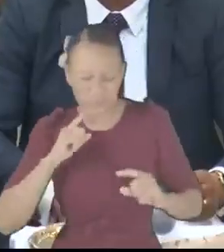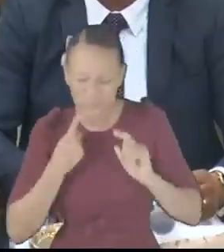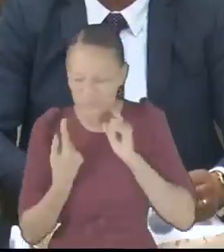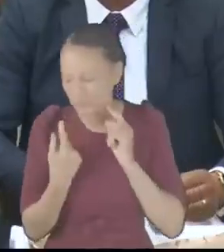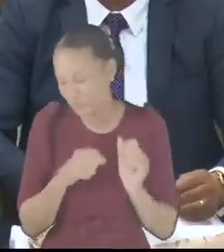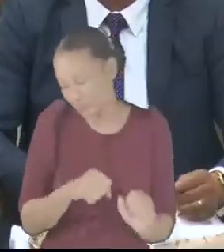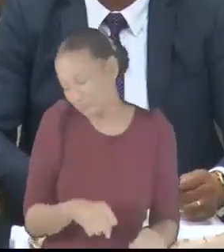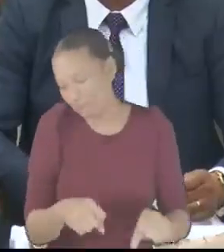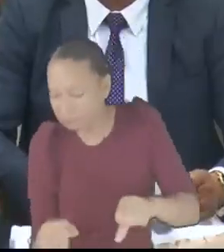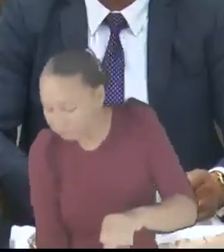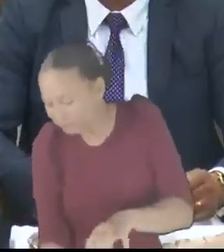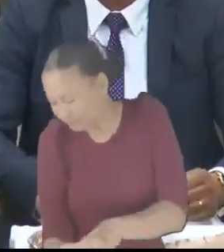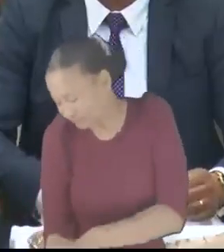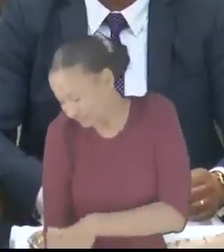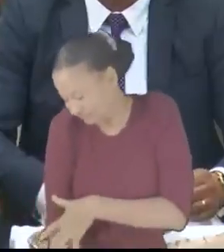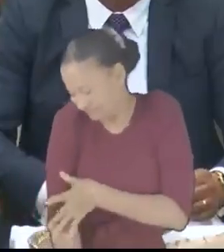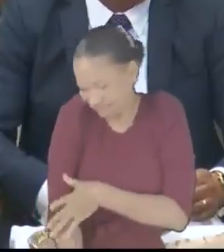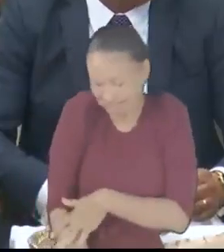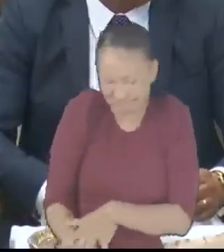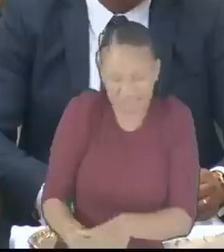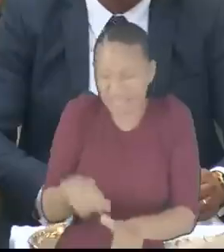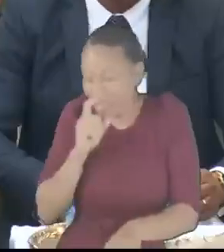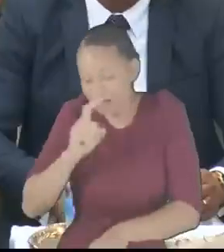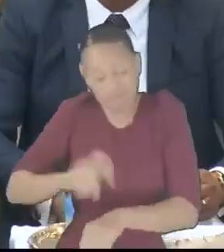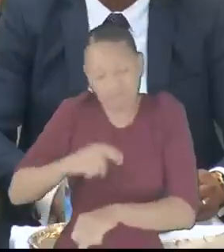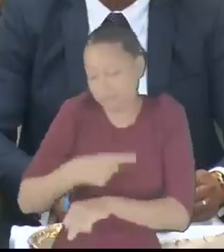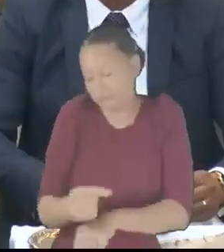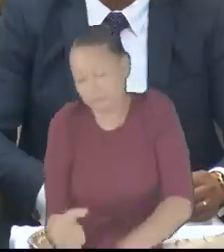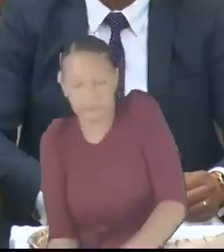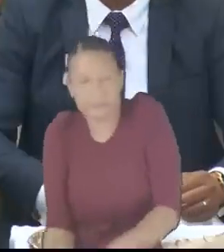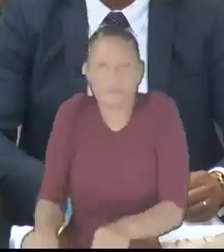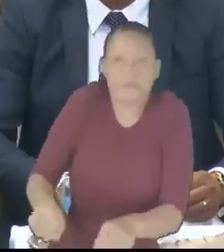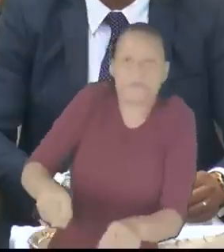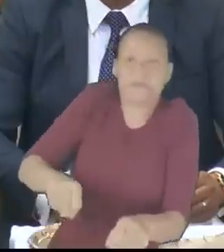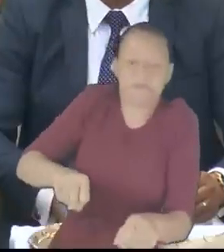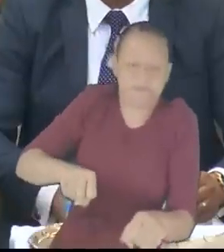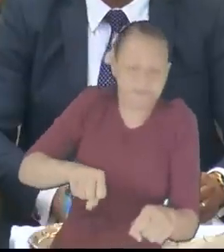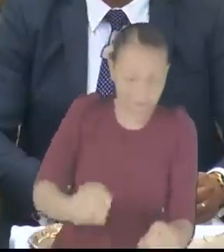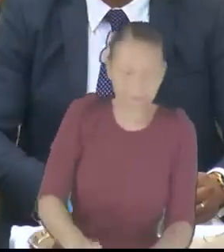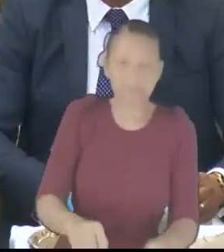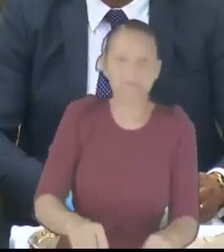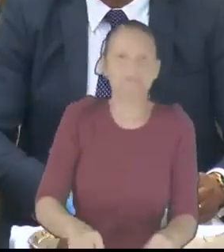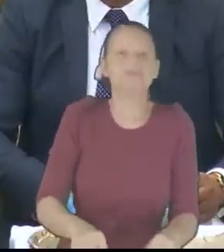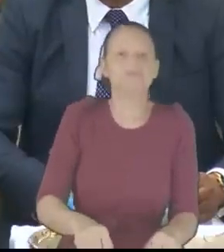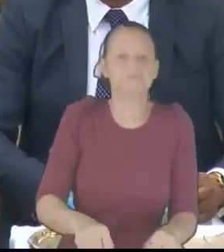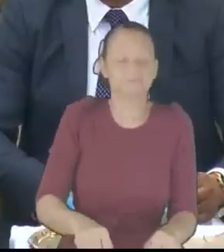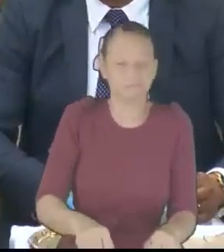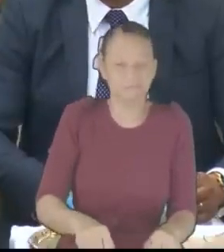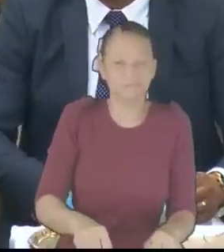Ela pode cair na lama, mas imediatamente ela vai se levantar.